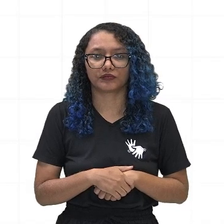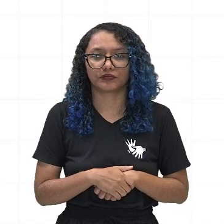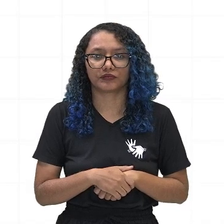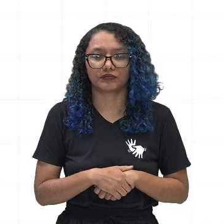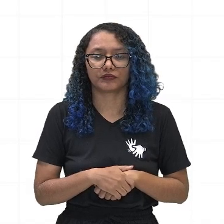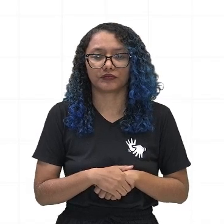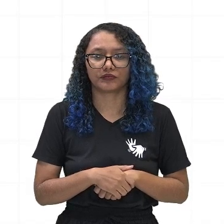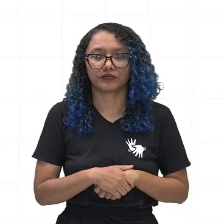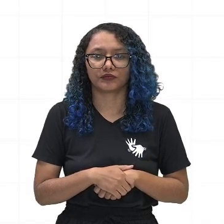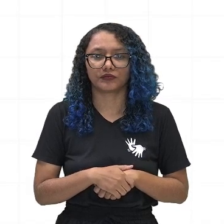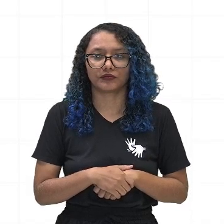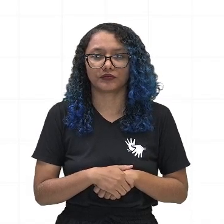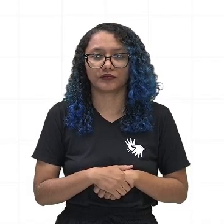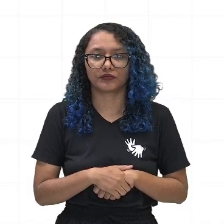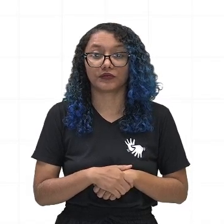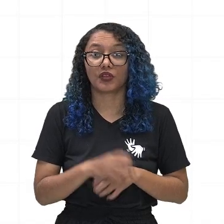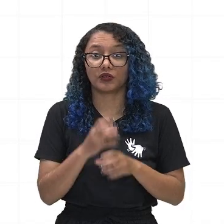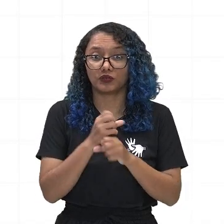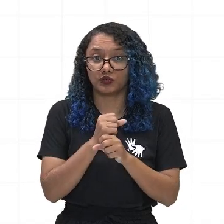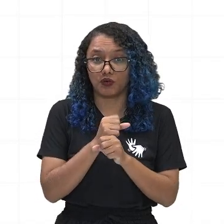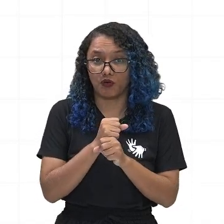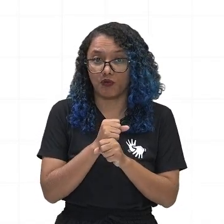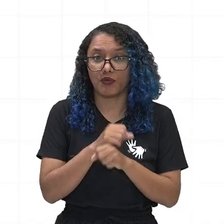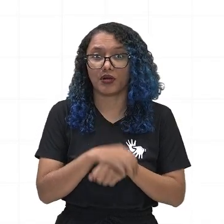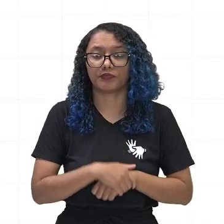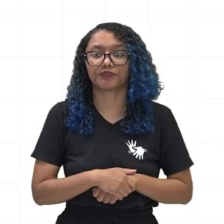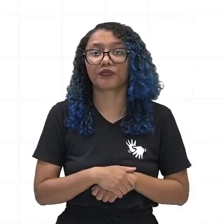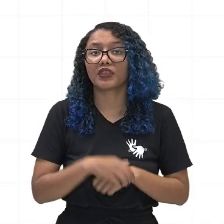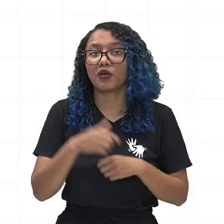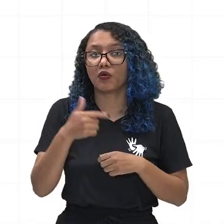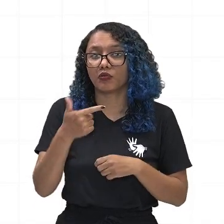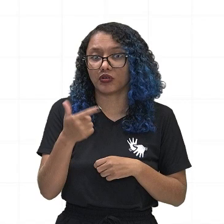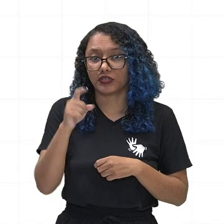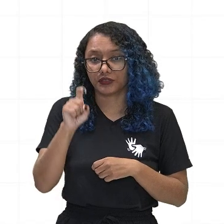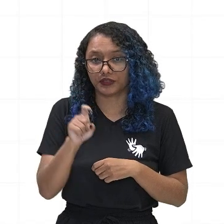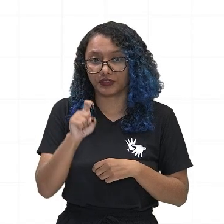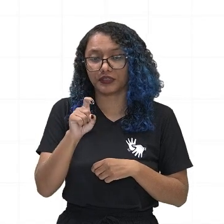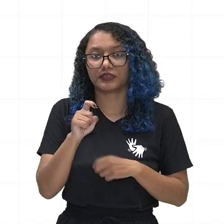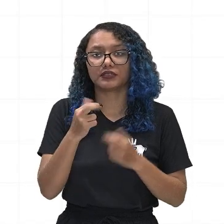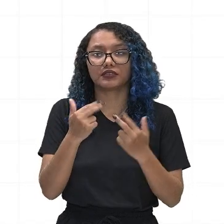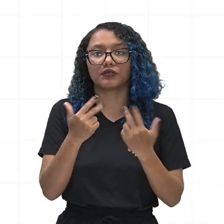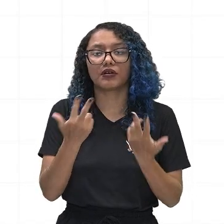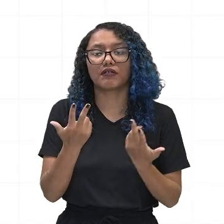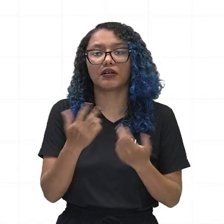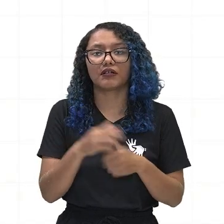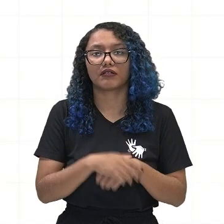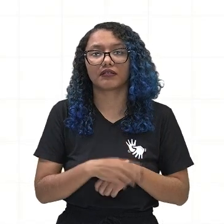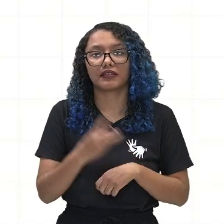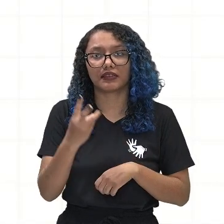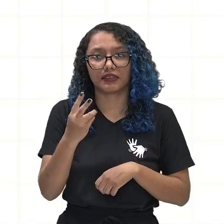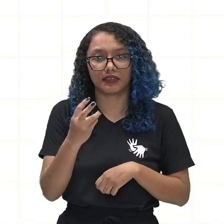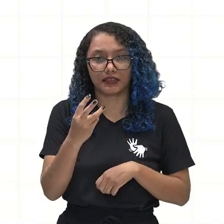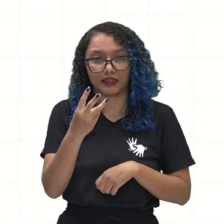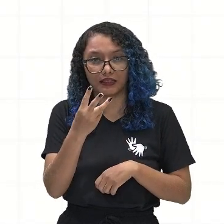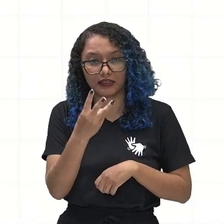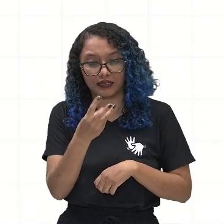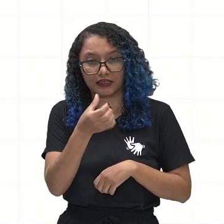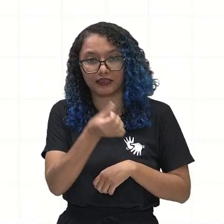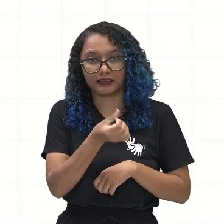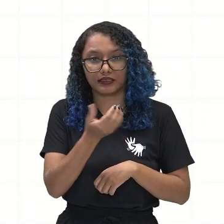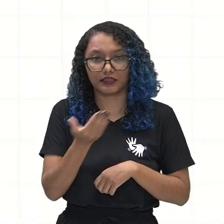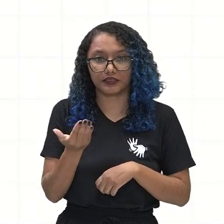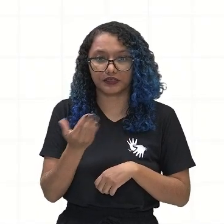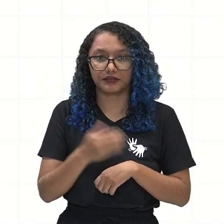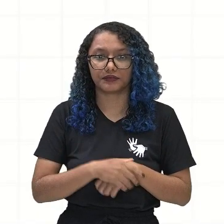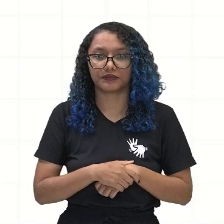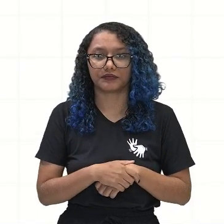que eu tenho. Eu tenho o seguinte, que 2x é igual a 36. Portanto, x vai